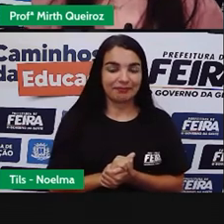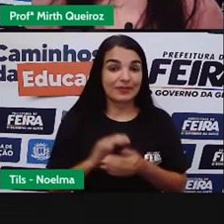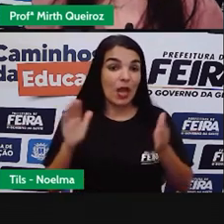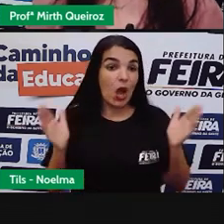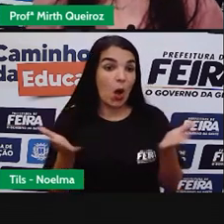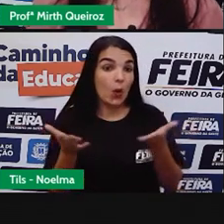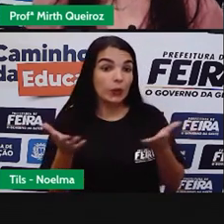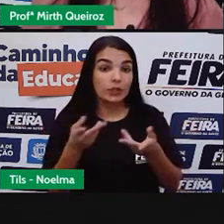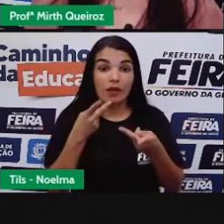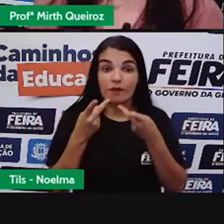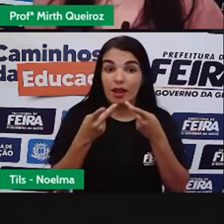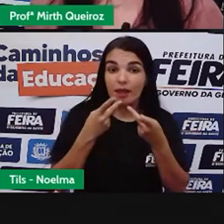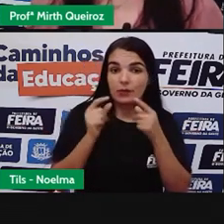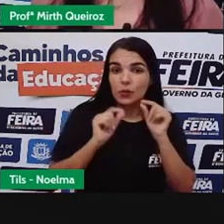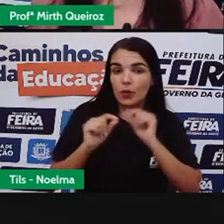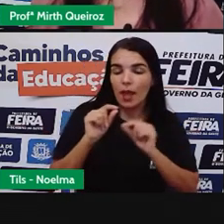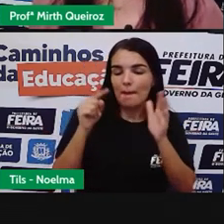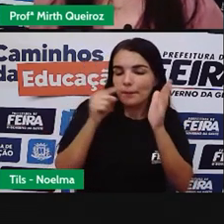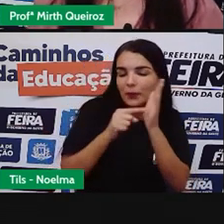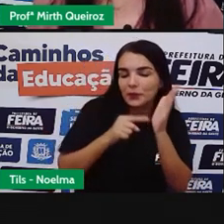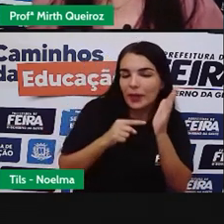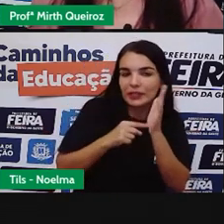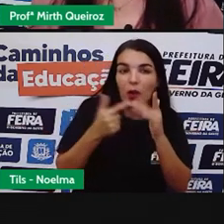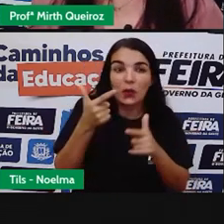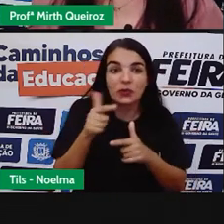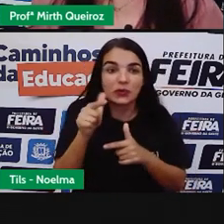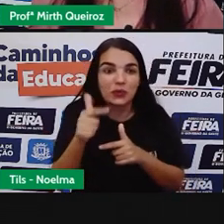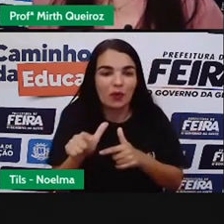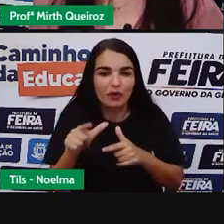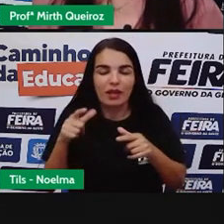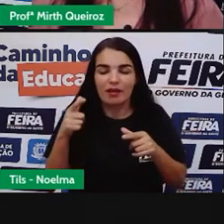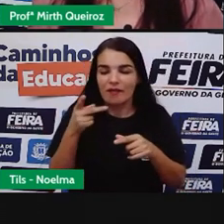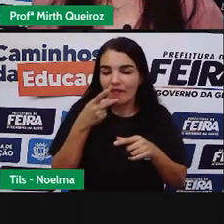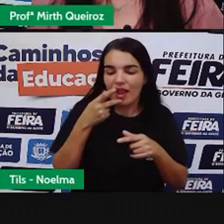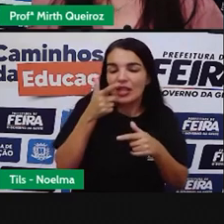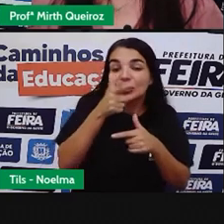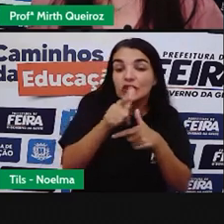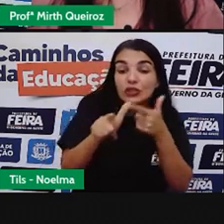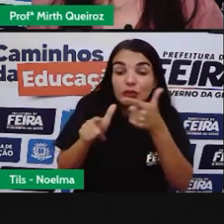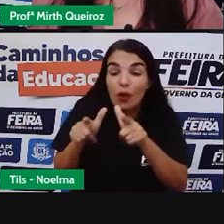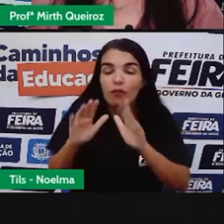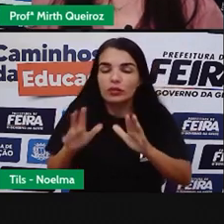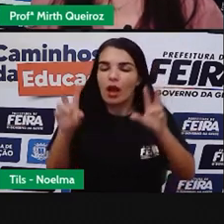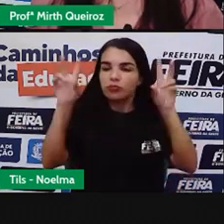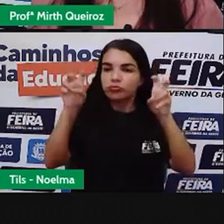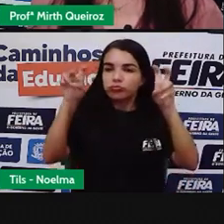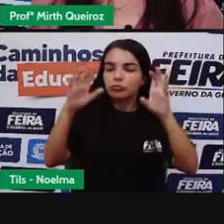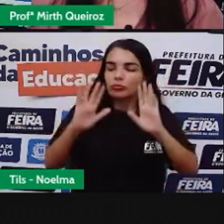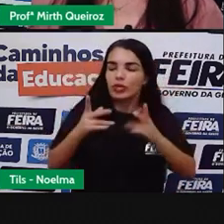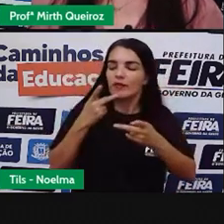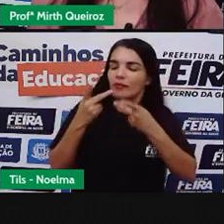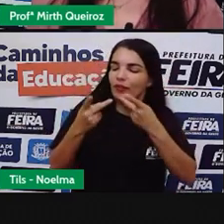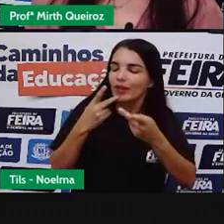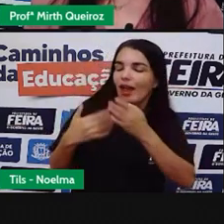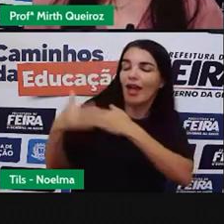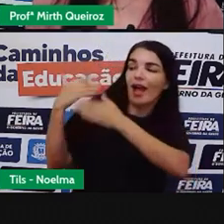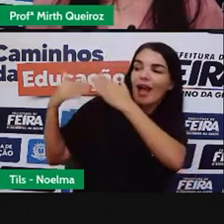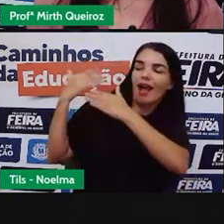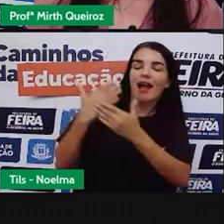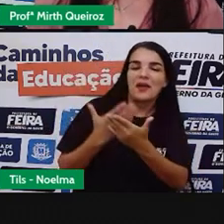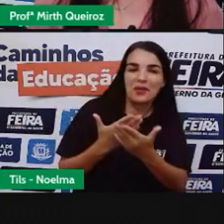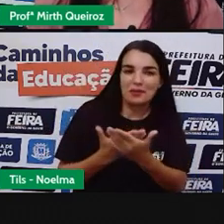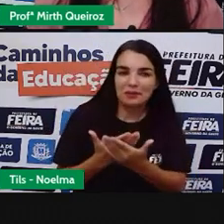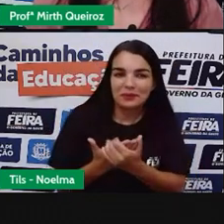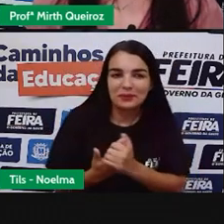Hoje nós falaremos sobre pontuação. Vamos fazer uma revisão aí sobre esse assunto que foi bastante discutido aí nas